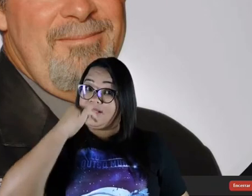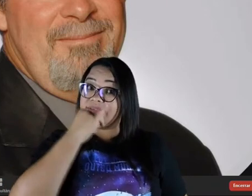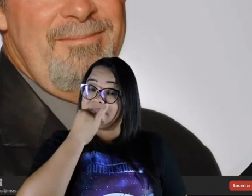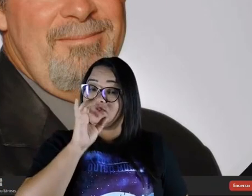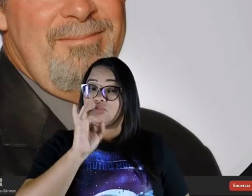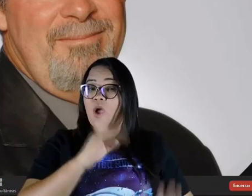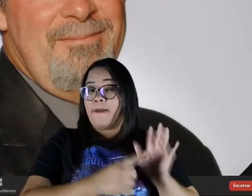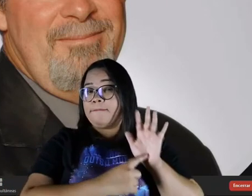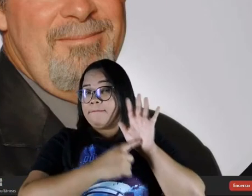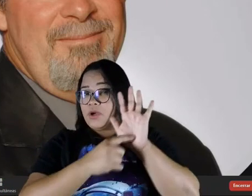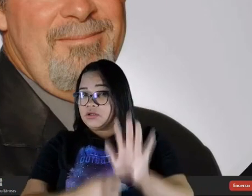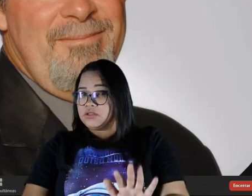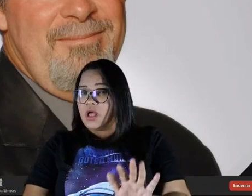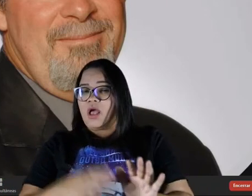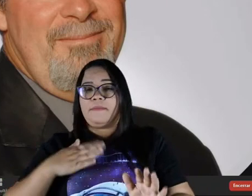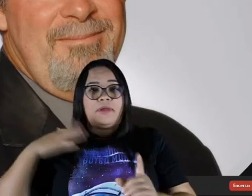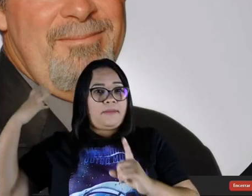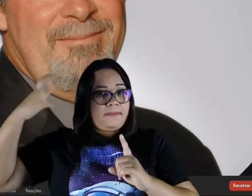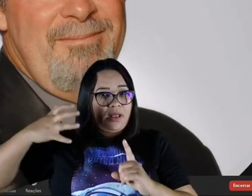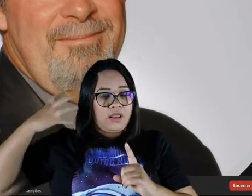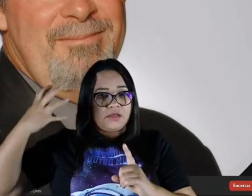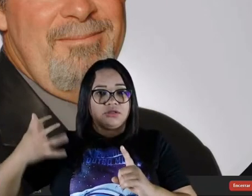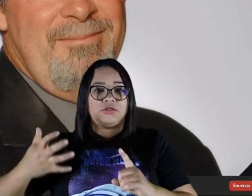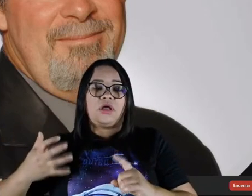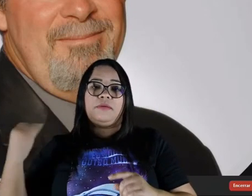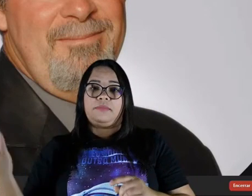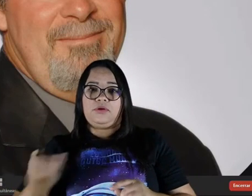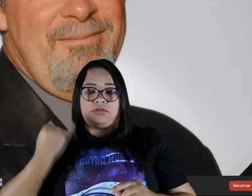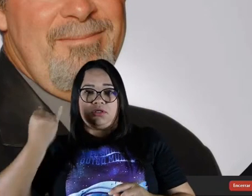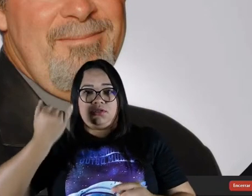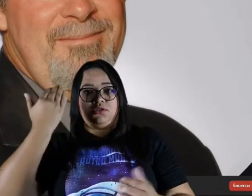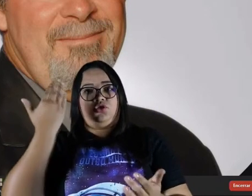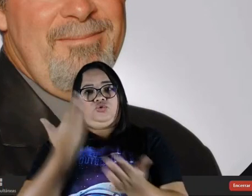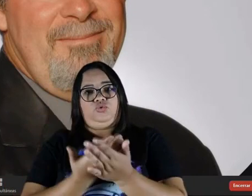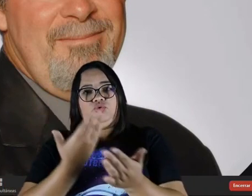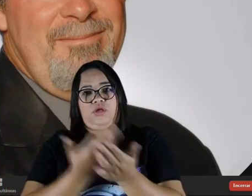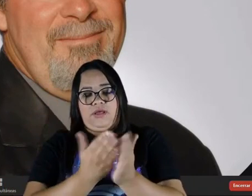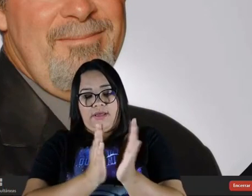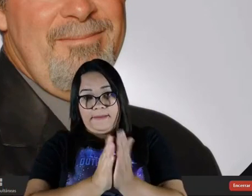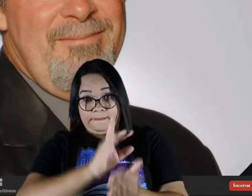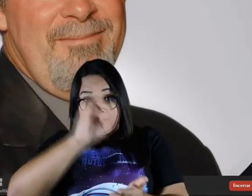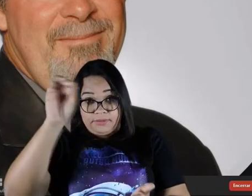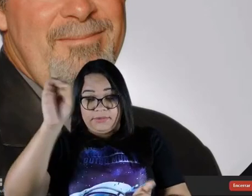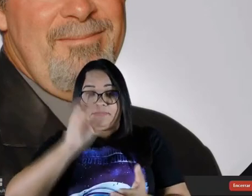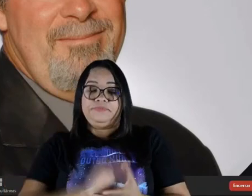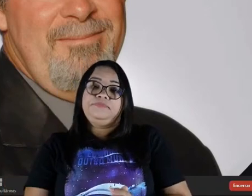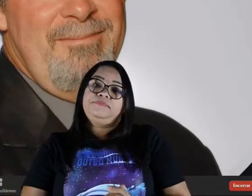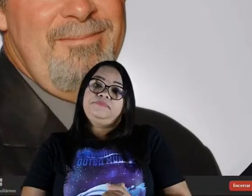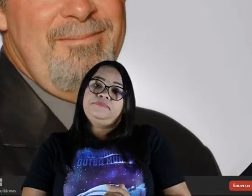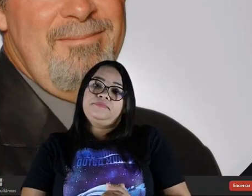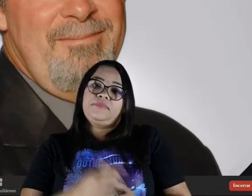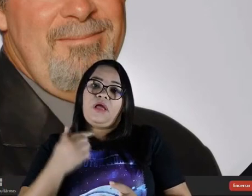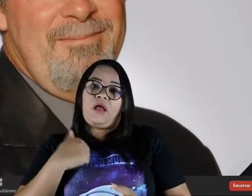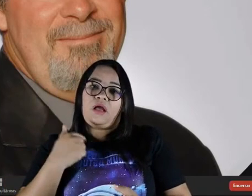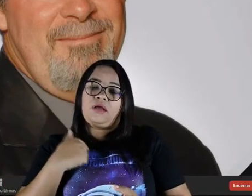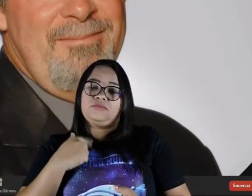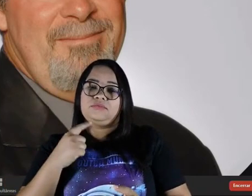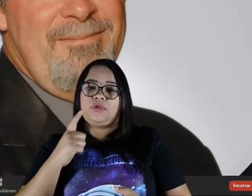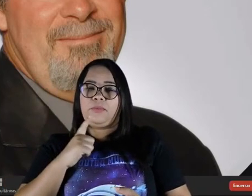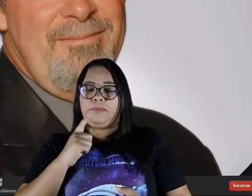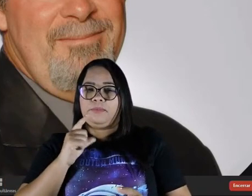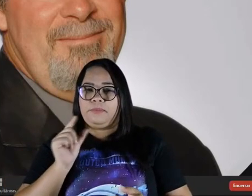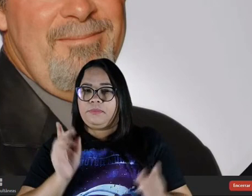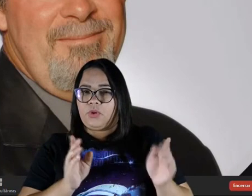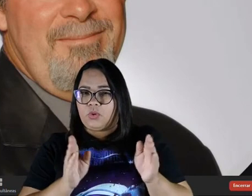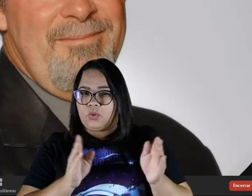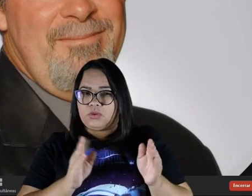minha palestra aqui, da minha plenária, sobre a importância de se estudar a Bíblia. Então eu vou oferecer para vocês, nesses poucos minutos que eu tenho